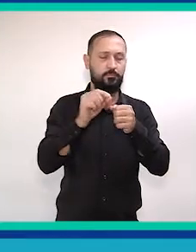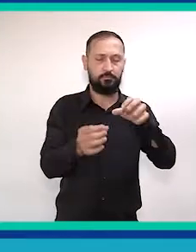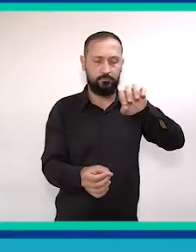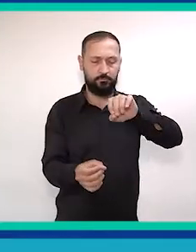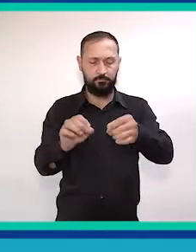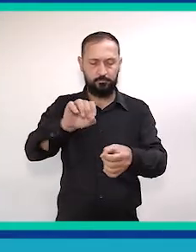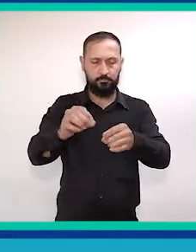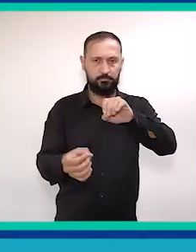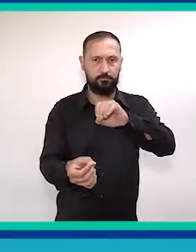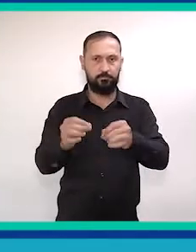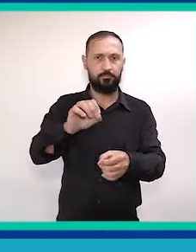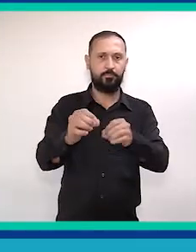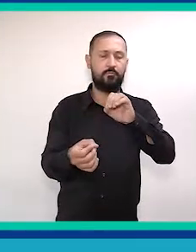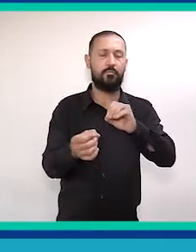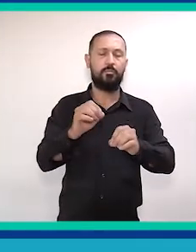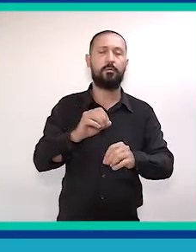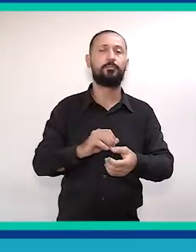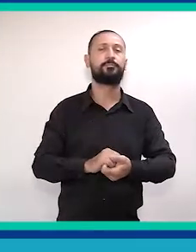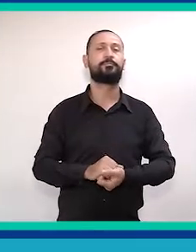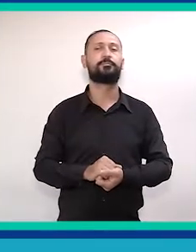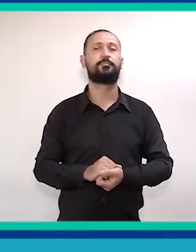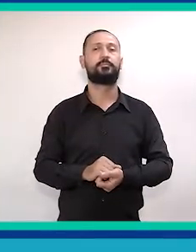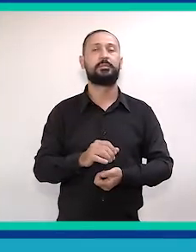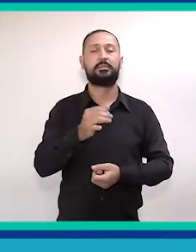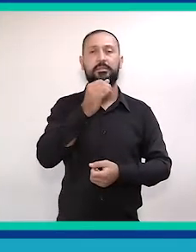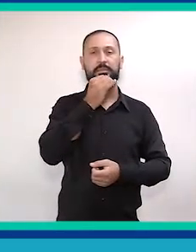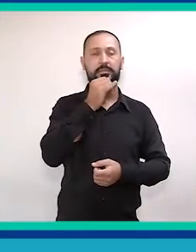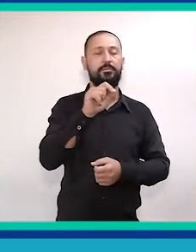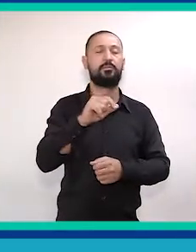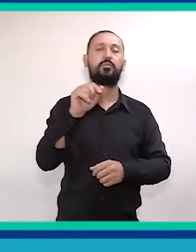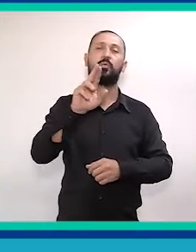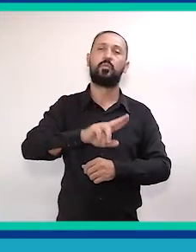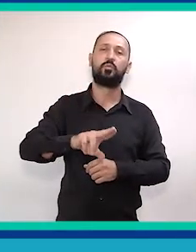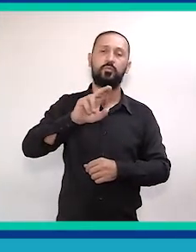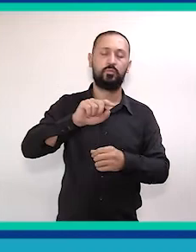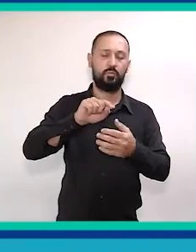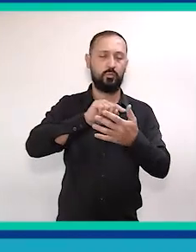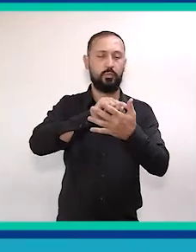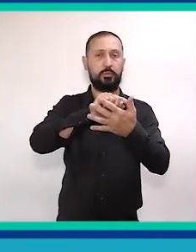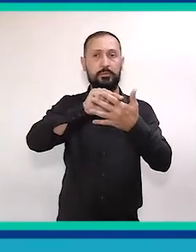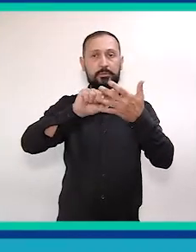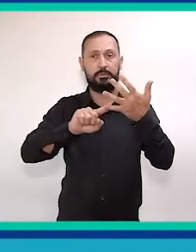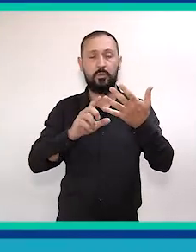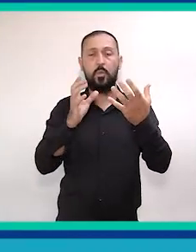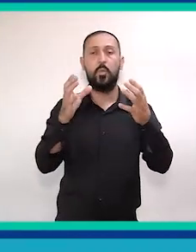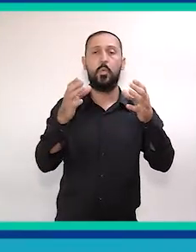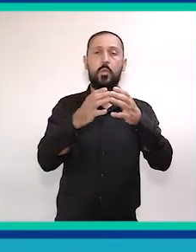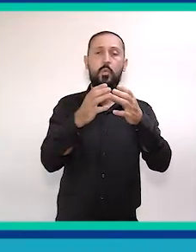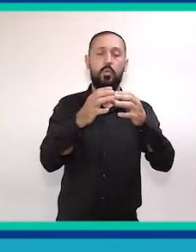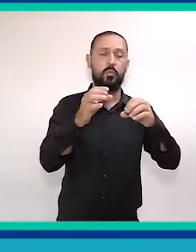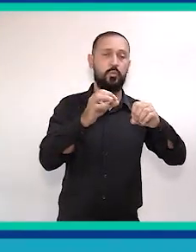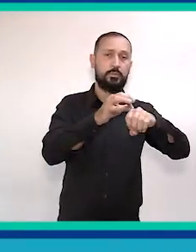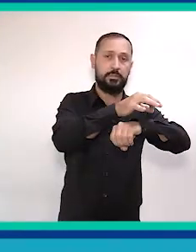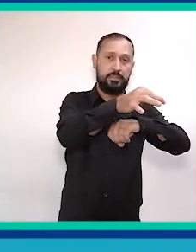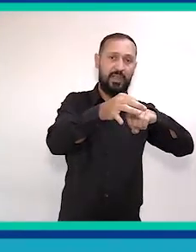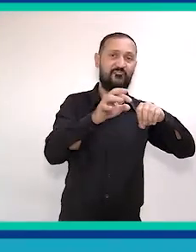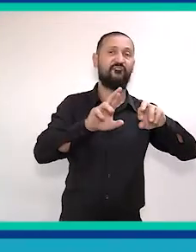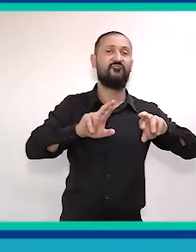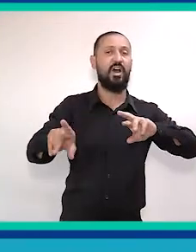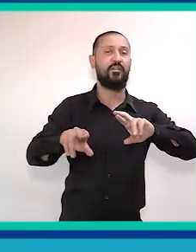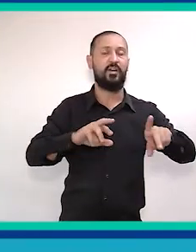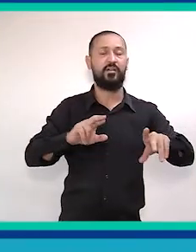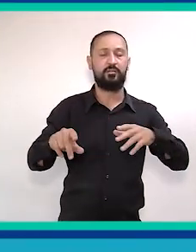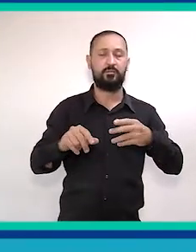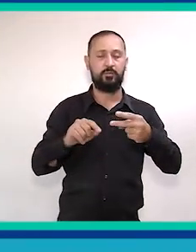os ensaios antitumorais. Nesse caso, a gente trabalhou com 5 linhagens de células